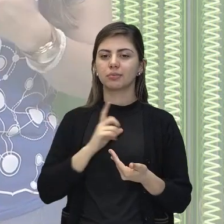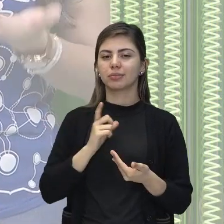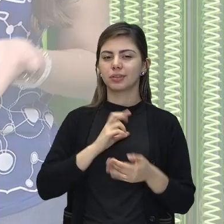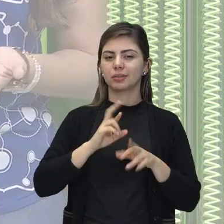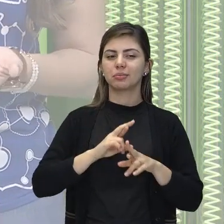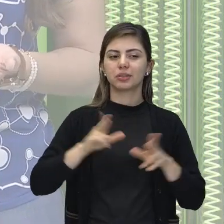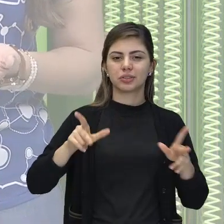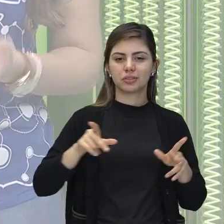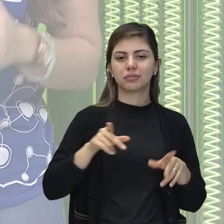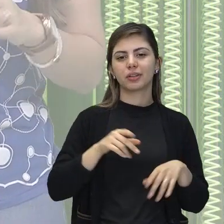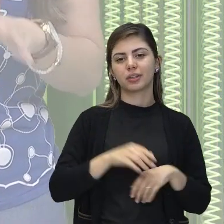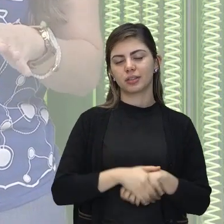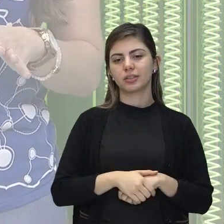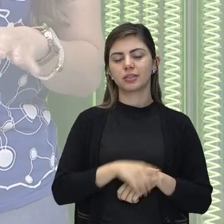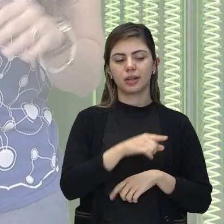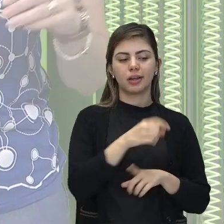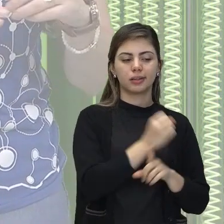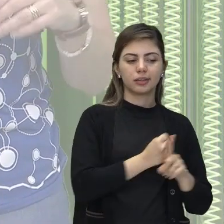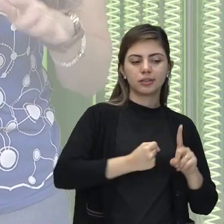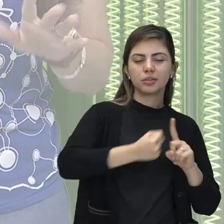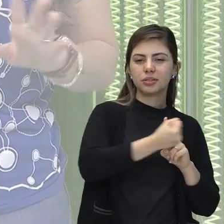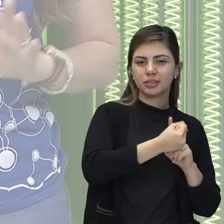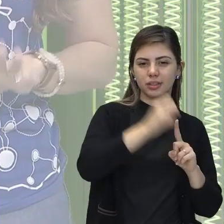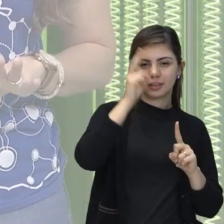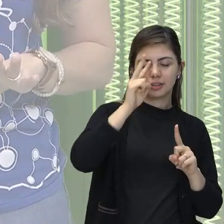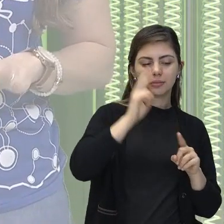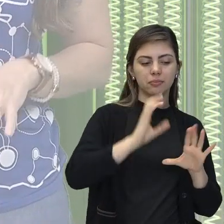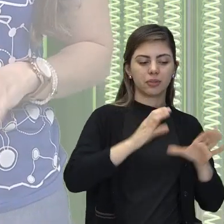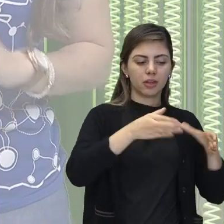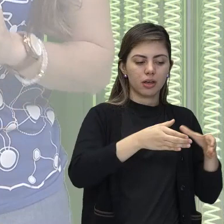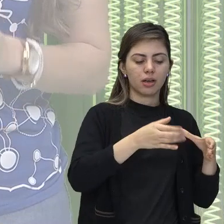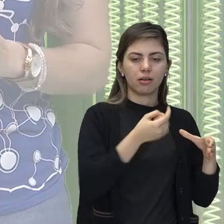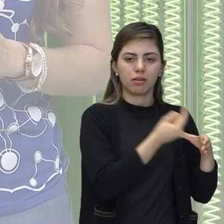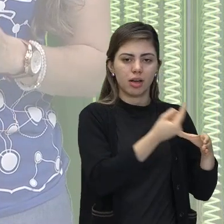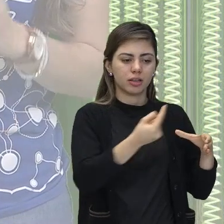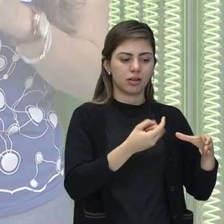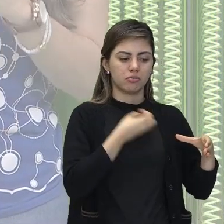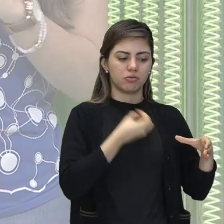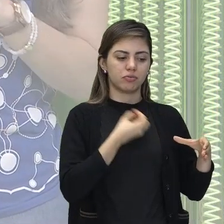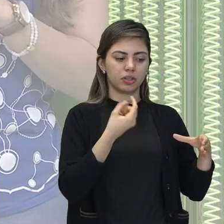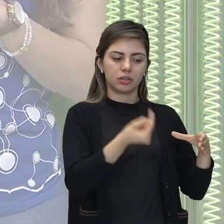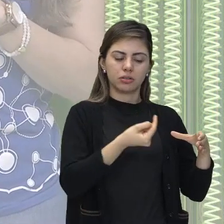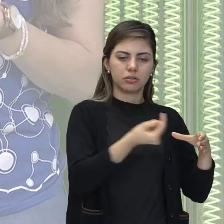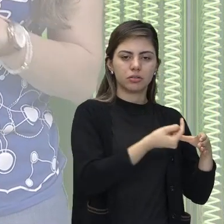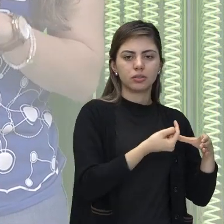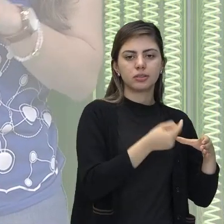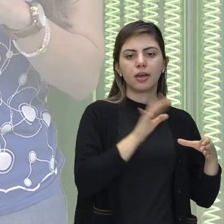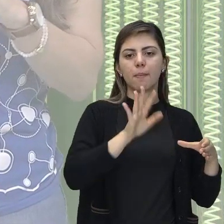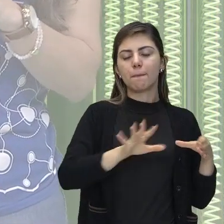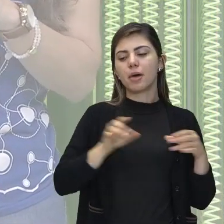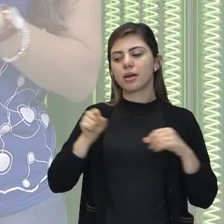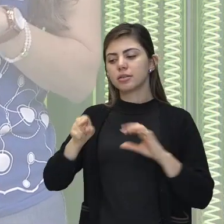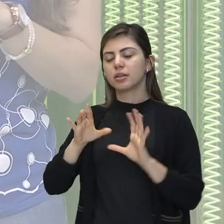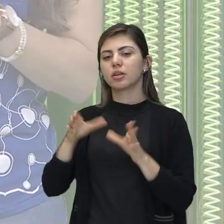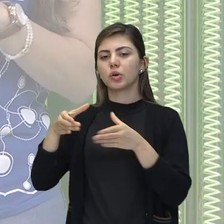colônia para a sociedade. Na sociedade, cada um vive separado. Na colônia, eles estão ali